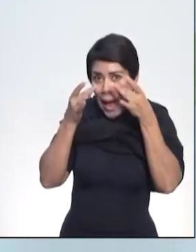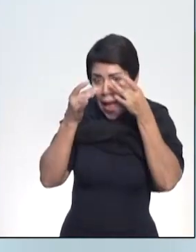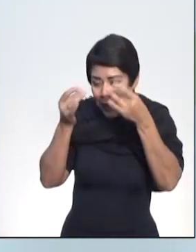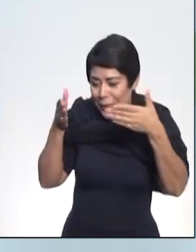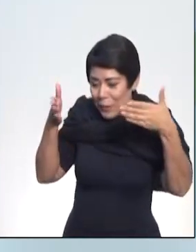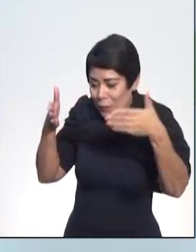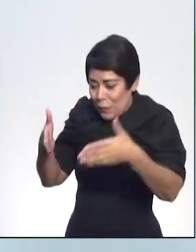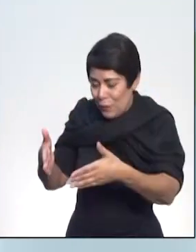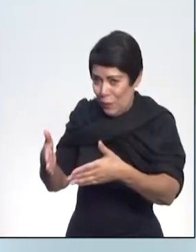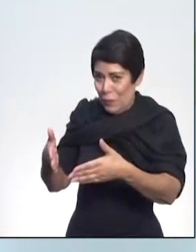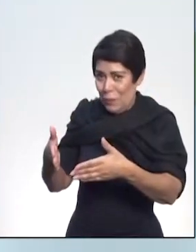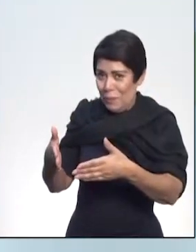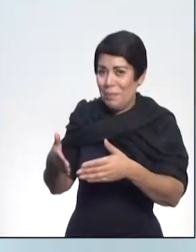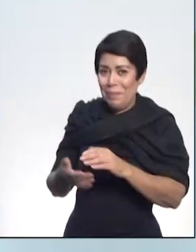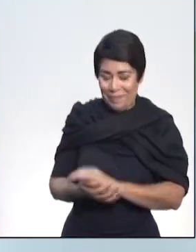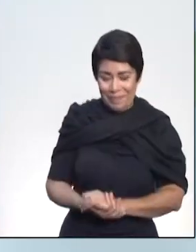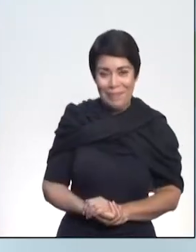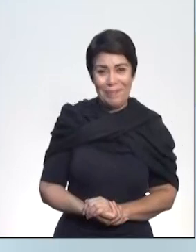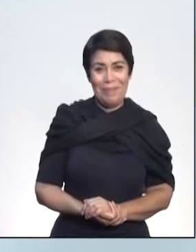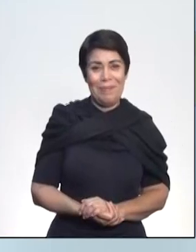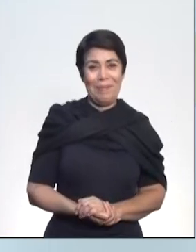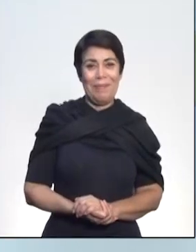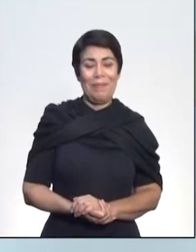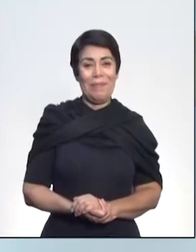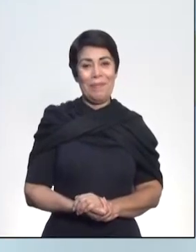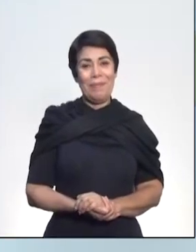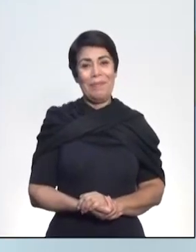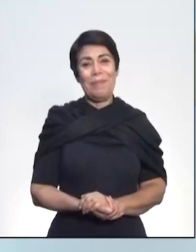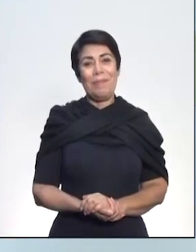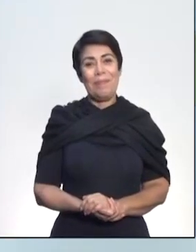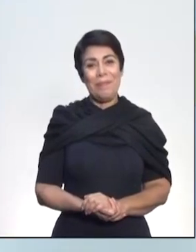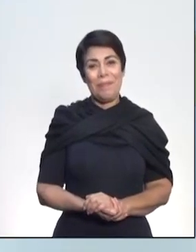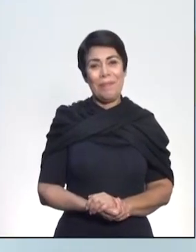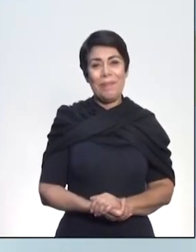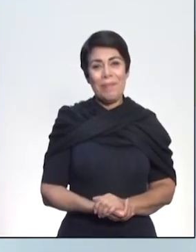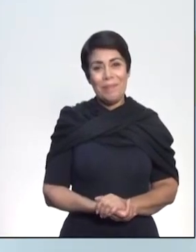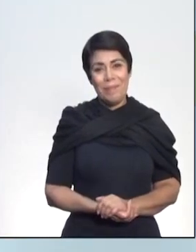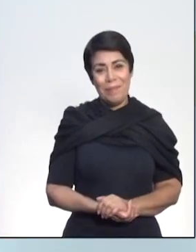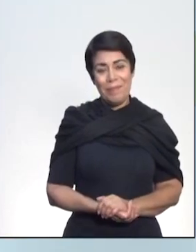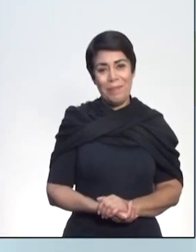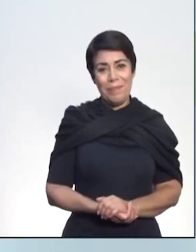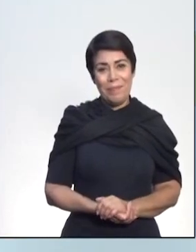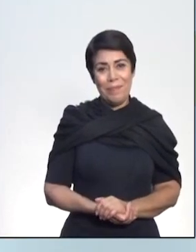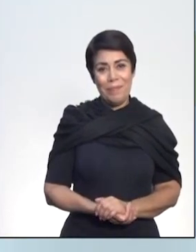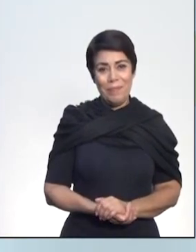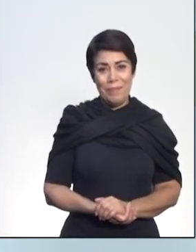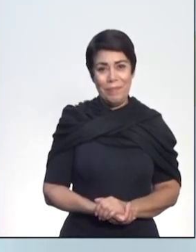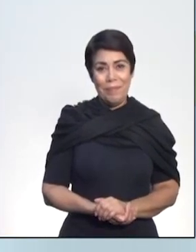e ter o mínimo de barulho. Continuando aqui na tela.